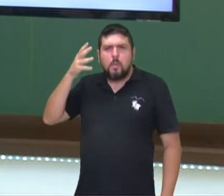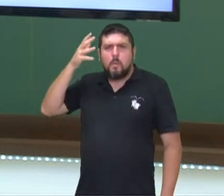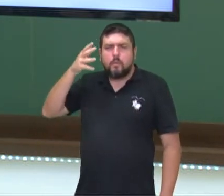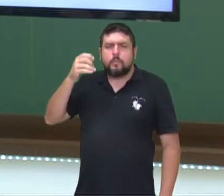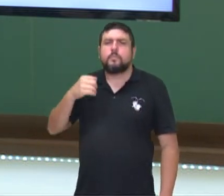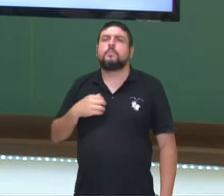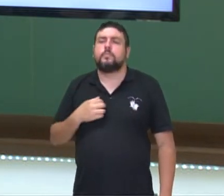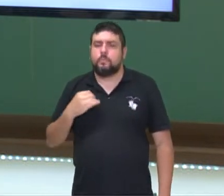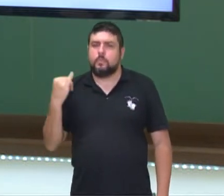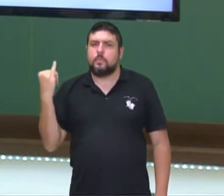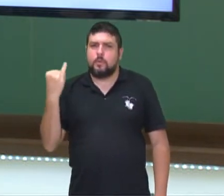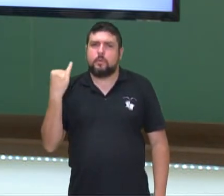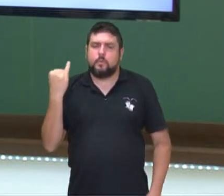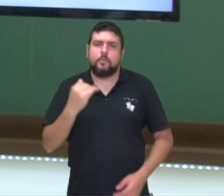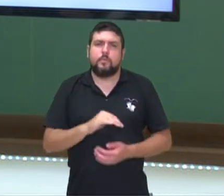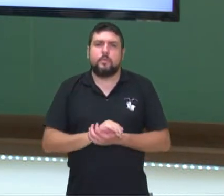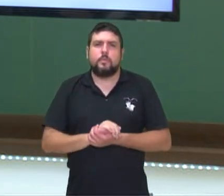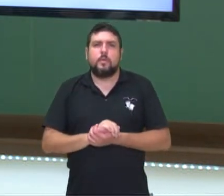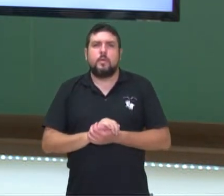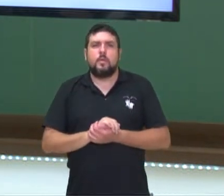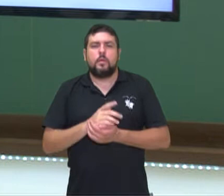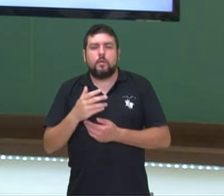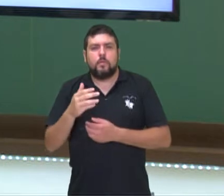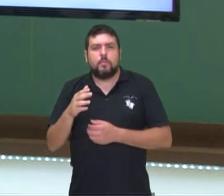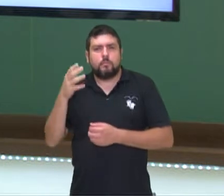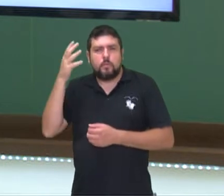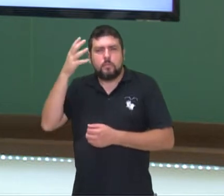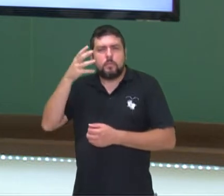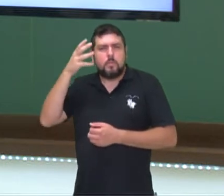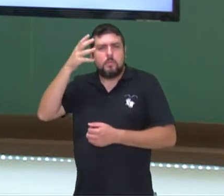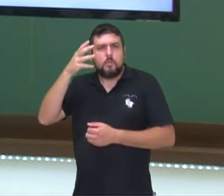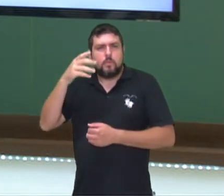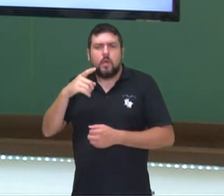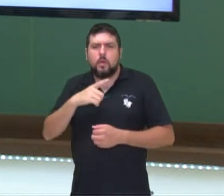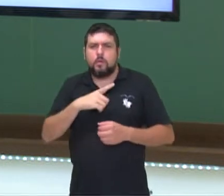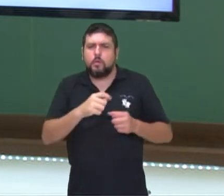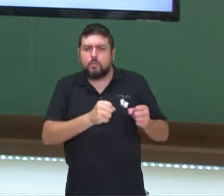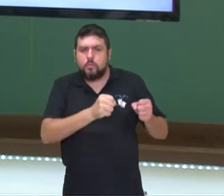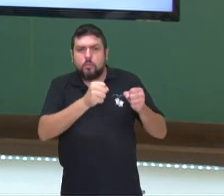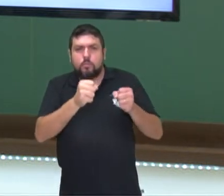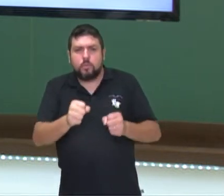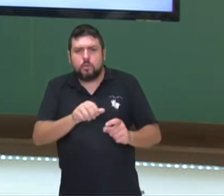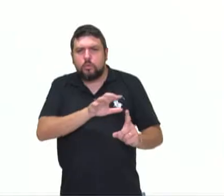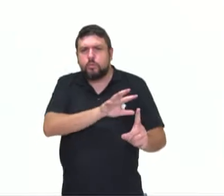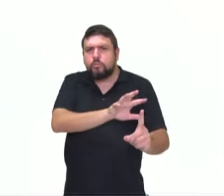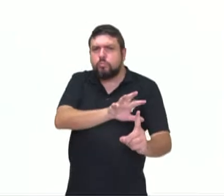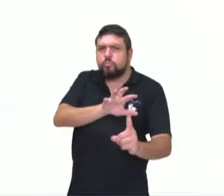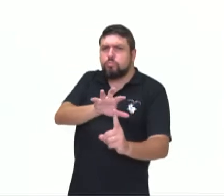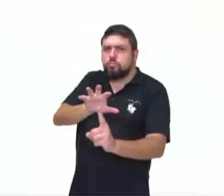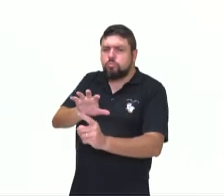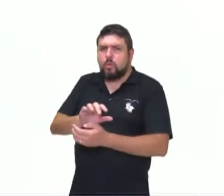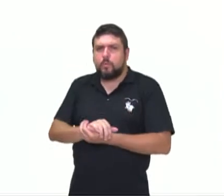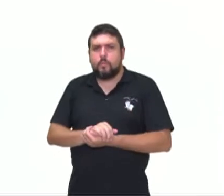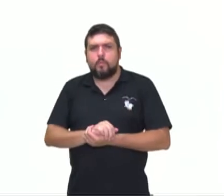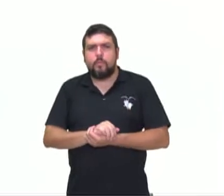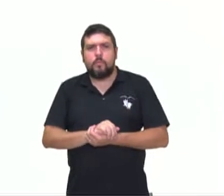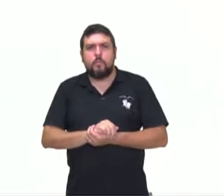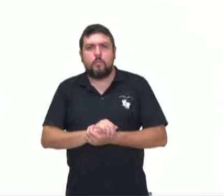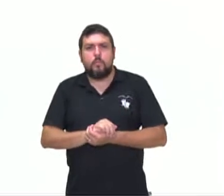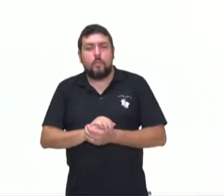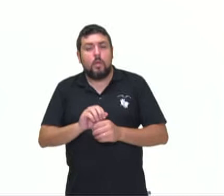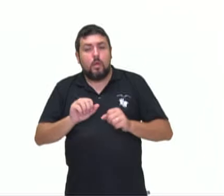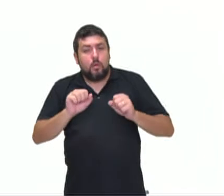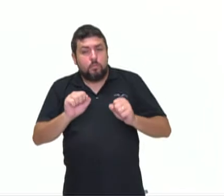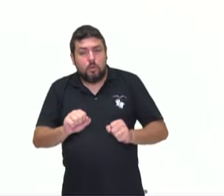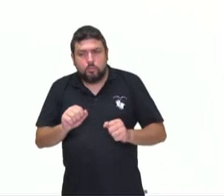extremamente importante. Então o discurso tem um poder enorme sobre a vida das pessoas. É possível mudar uma situação,